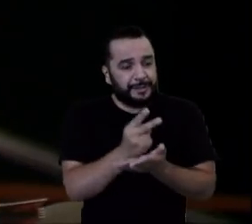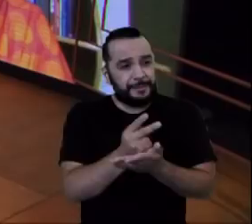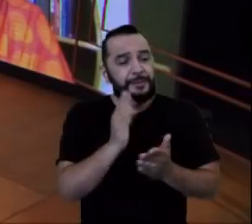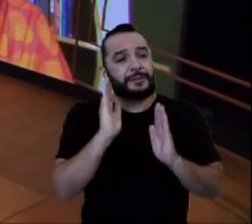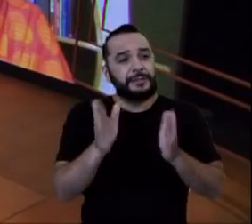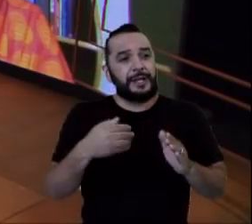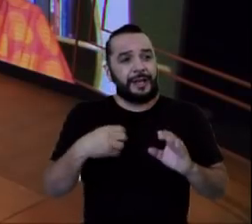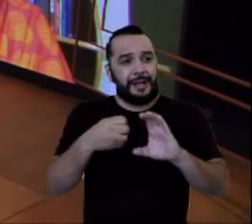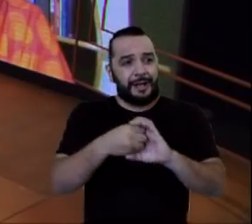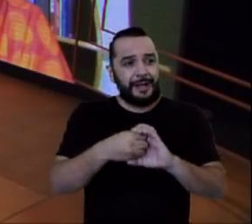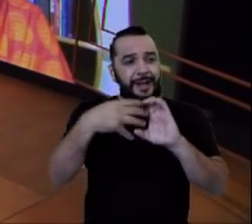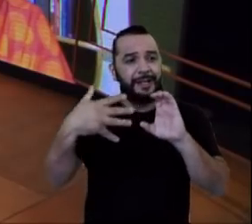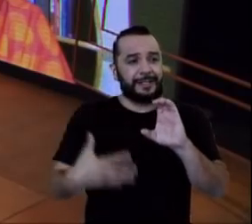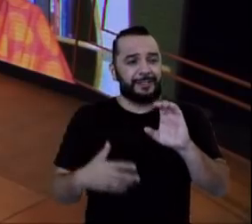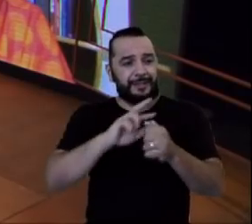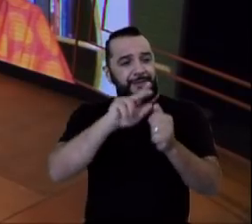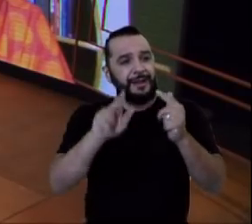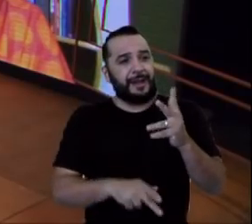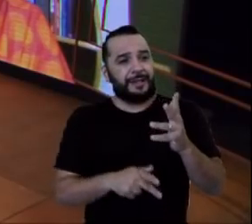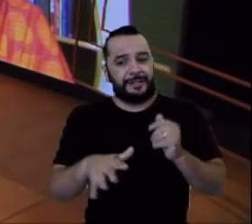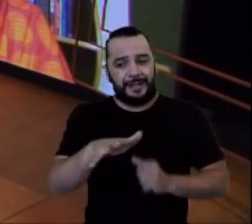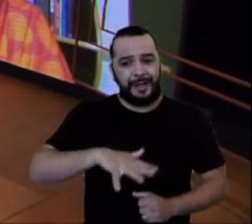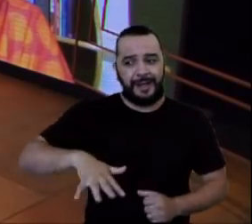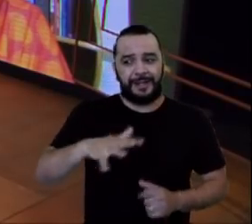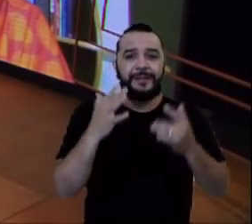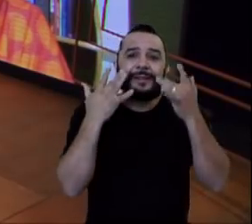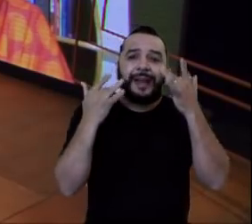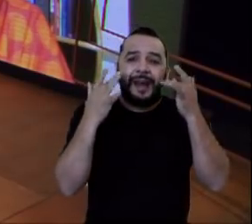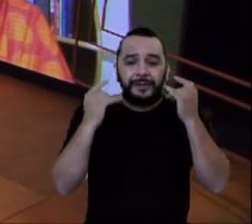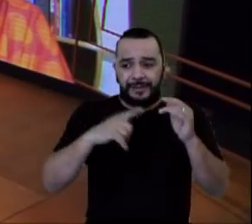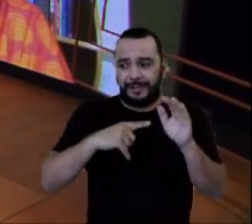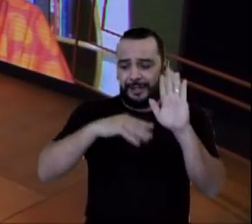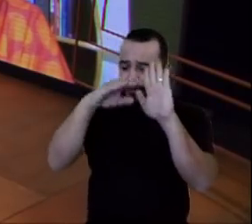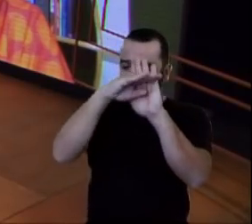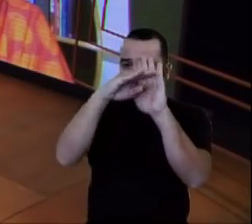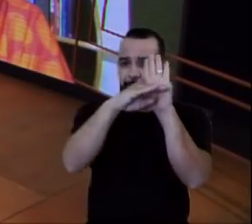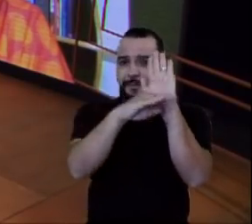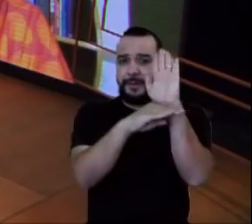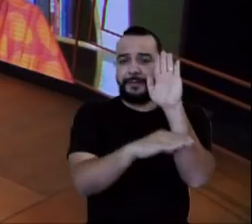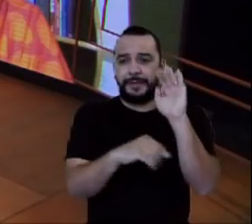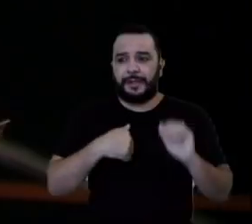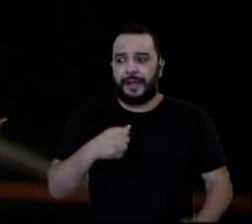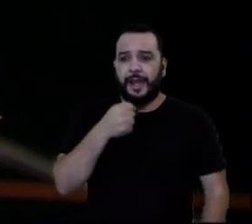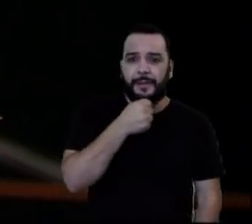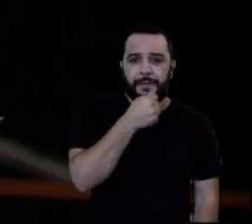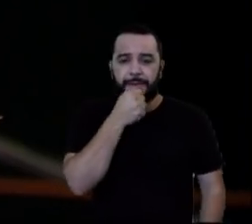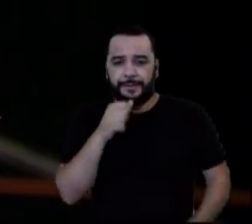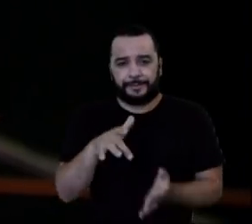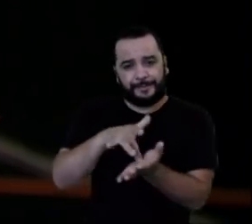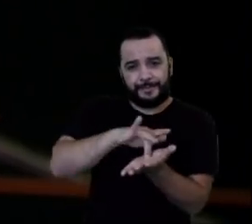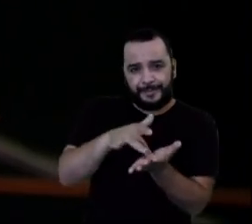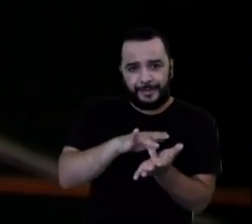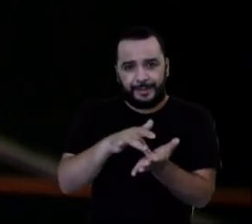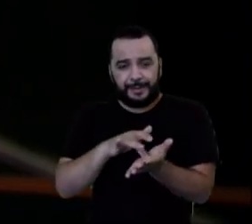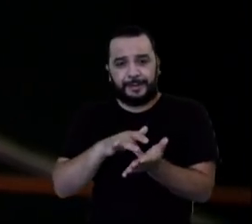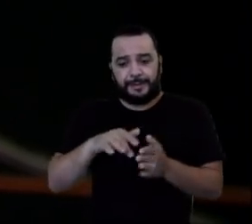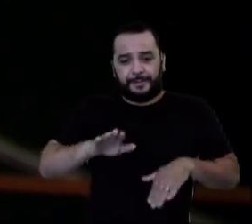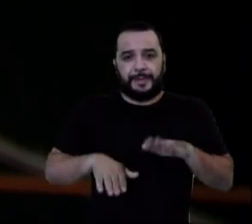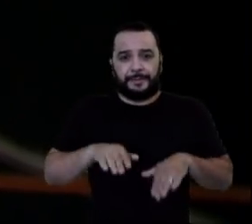ofício. Então, a Laura é uma das minhas referências de grandes atrizes que eu tive o privilégio de conhecer e